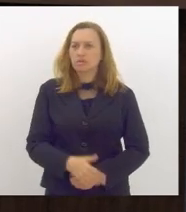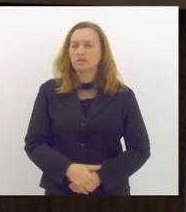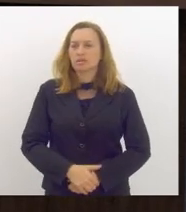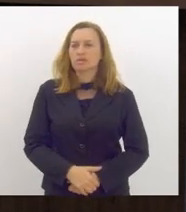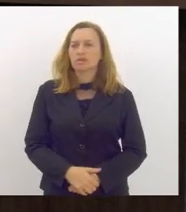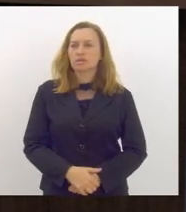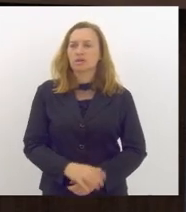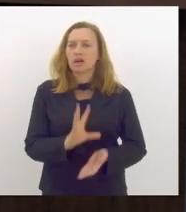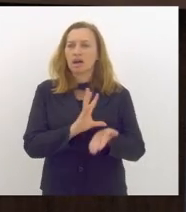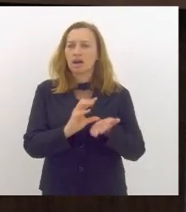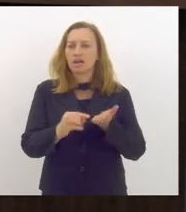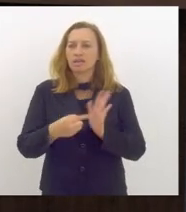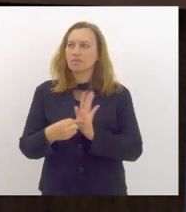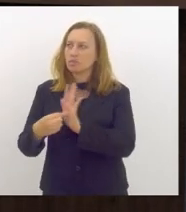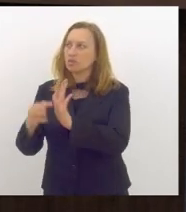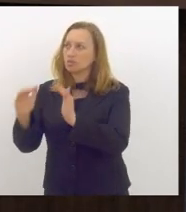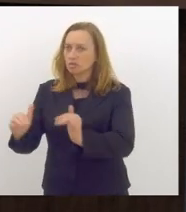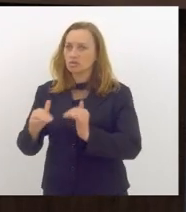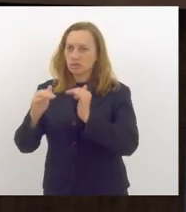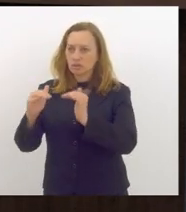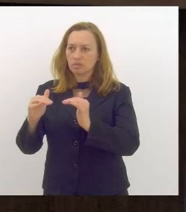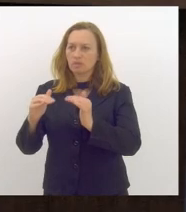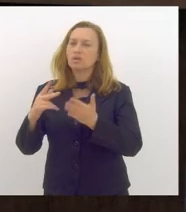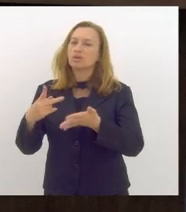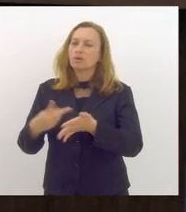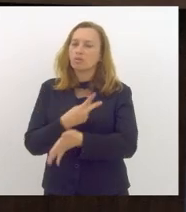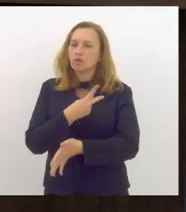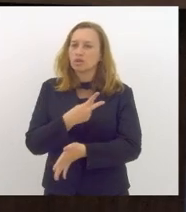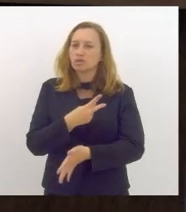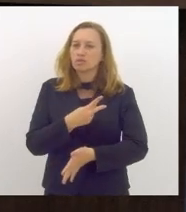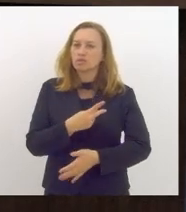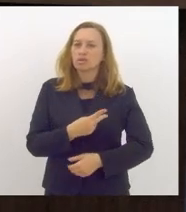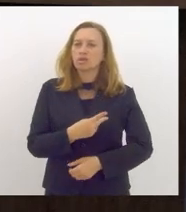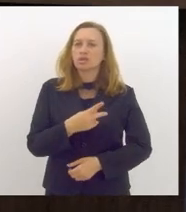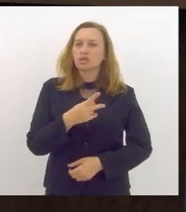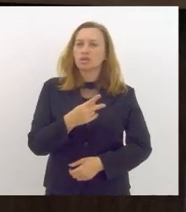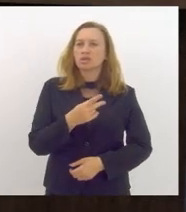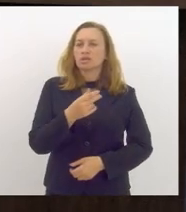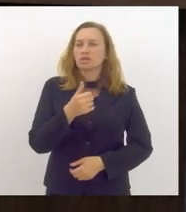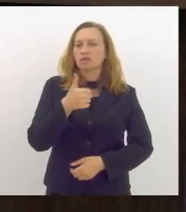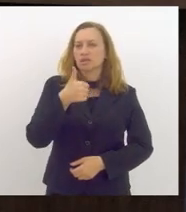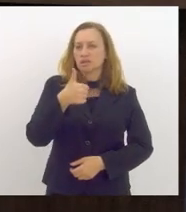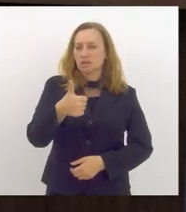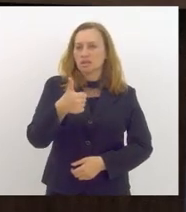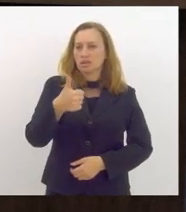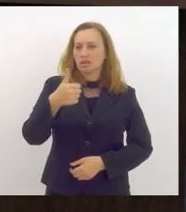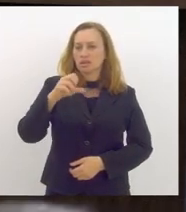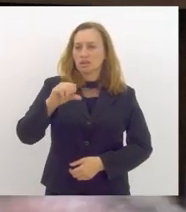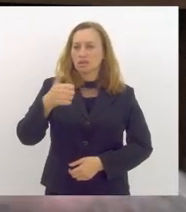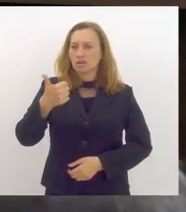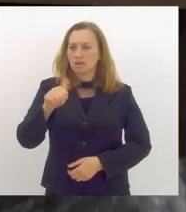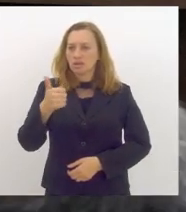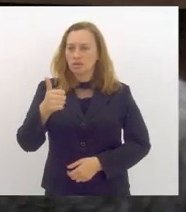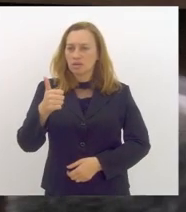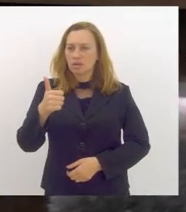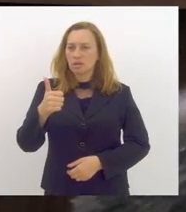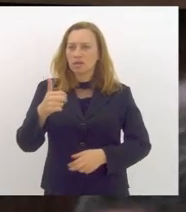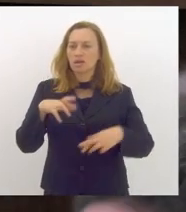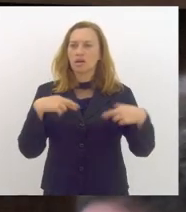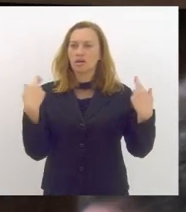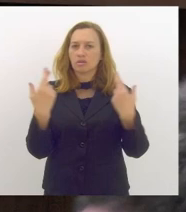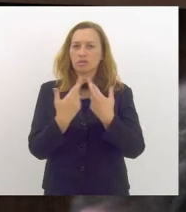a raça reflete com exatidão o ocorrido na centésima primeira sessão